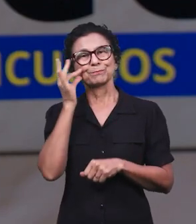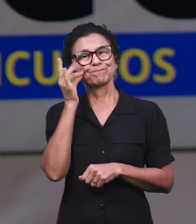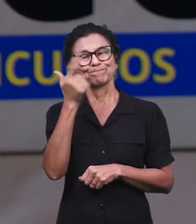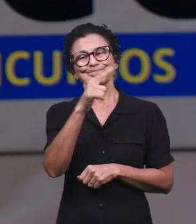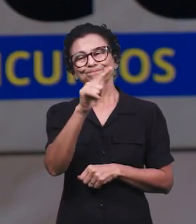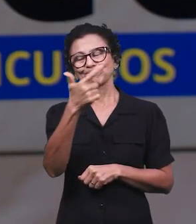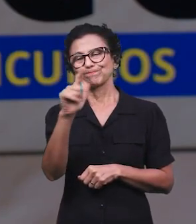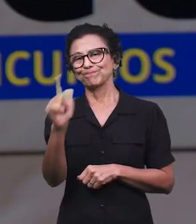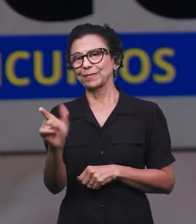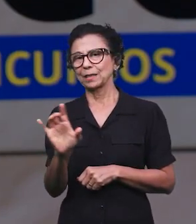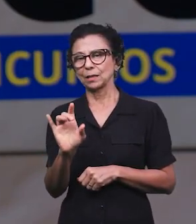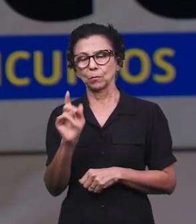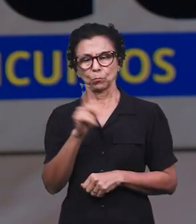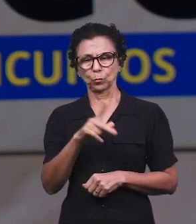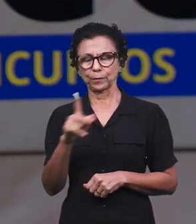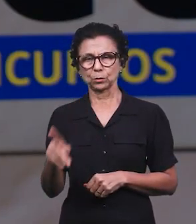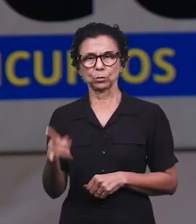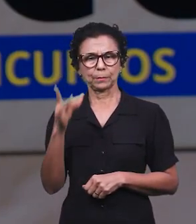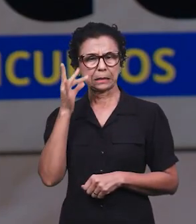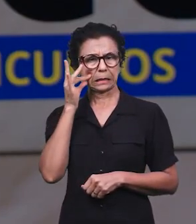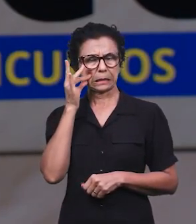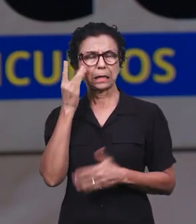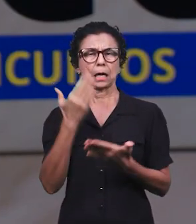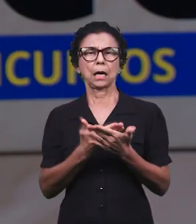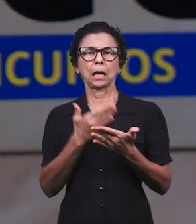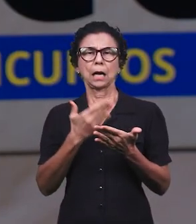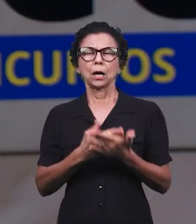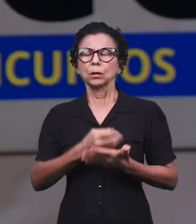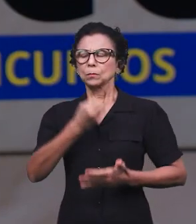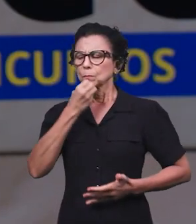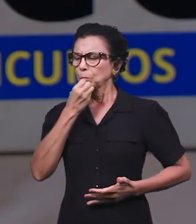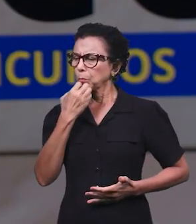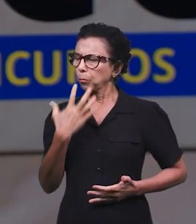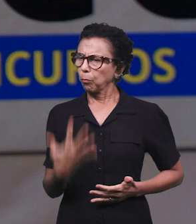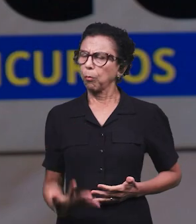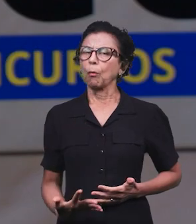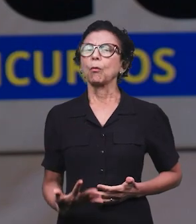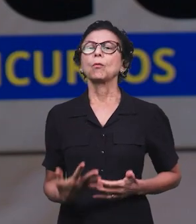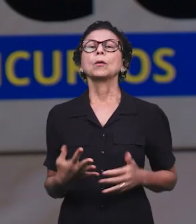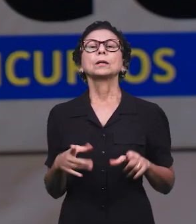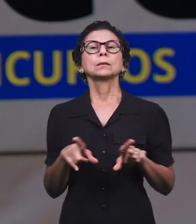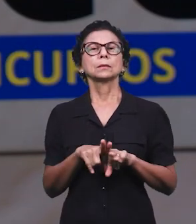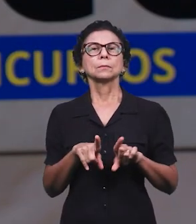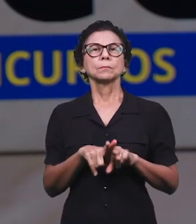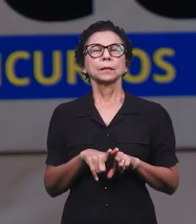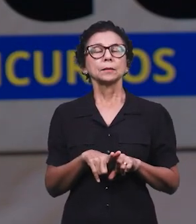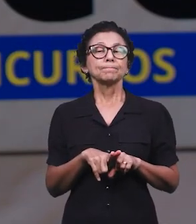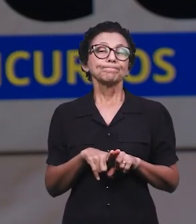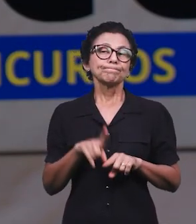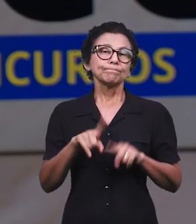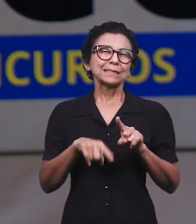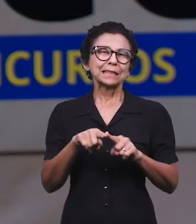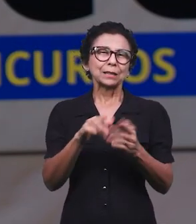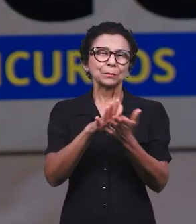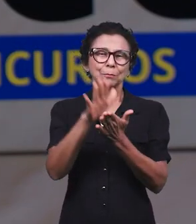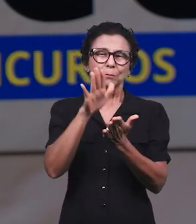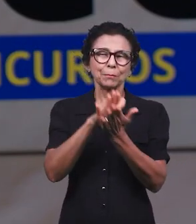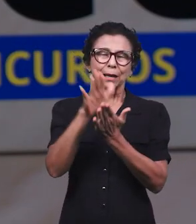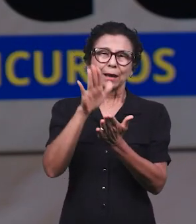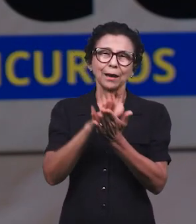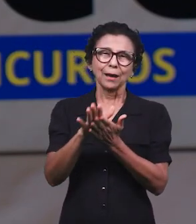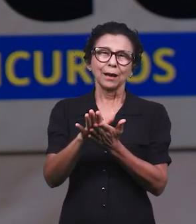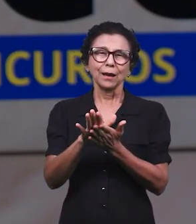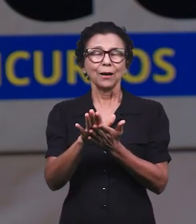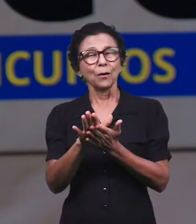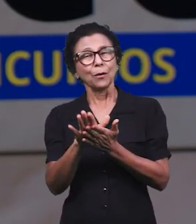ali a aula do professor, que pode ser uma excelente aula, também à disposição. Às vezes um material impresso ou digital